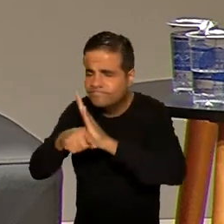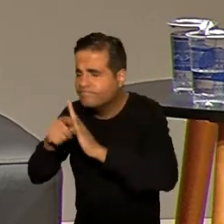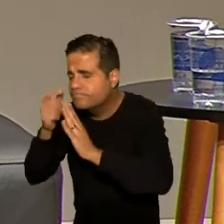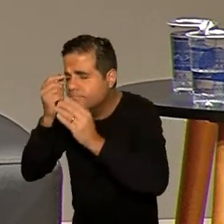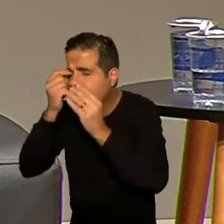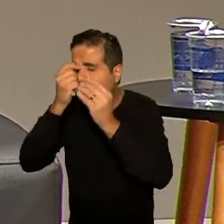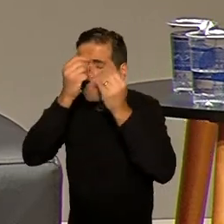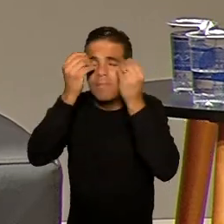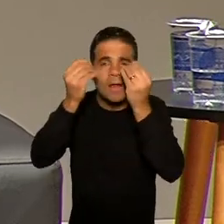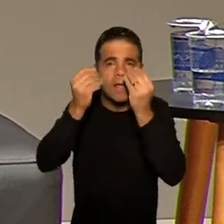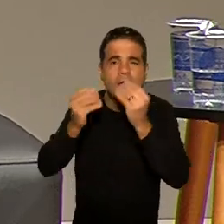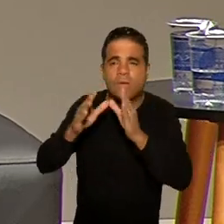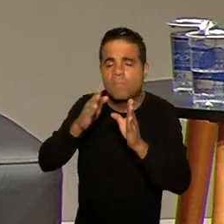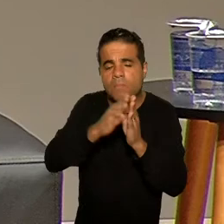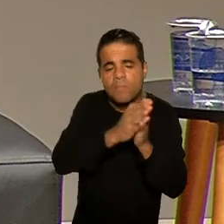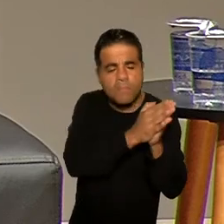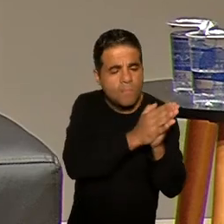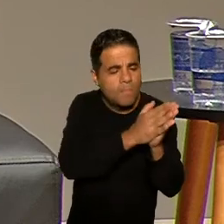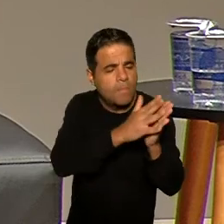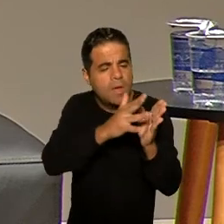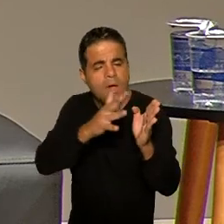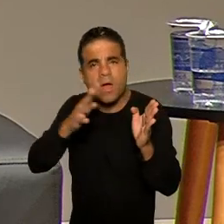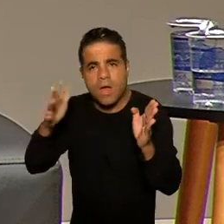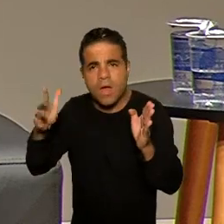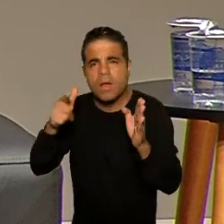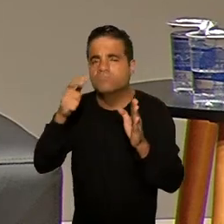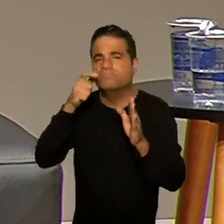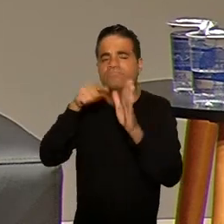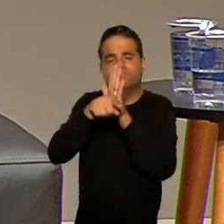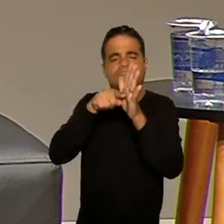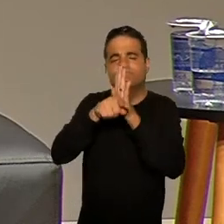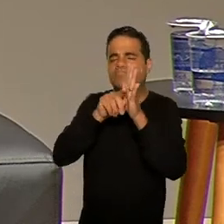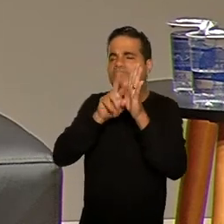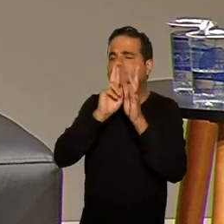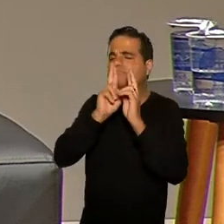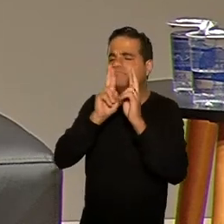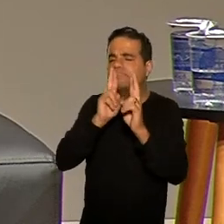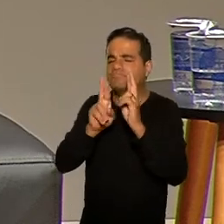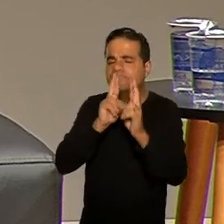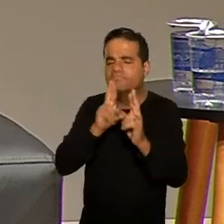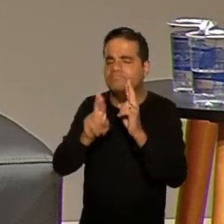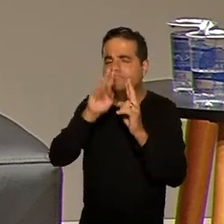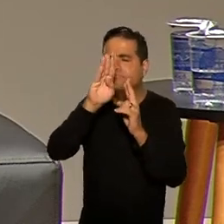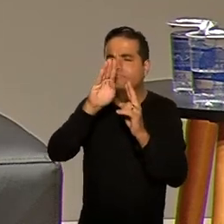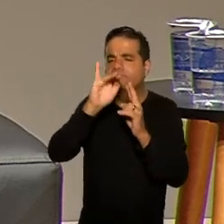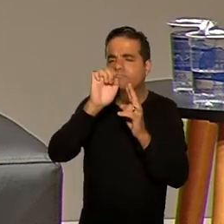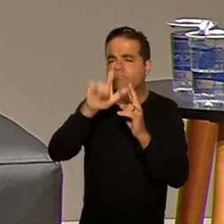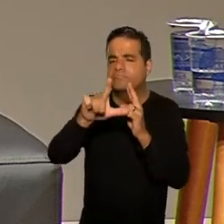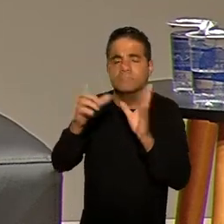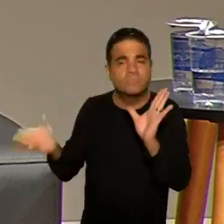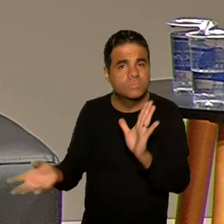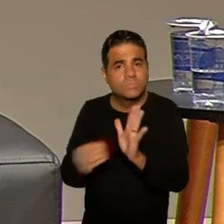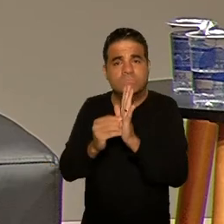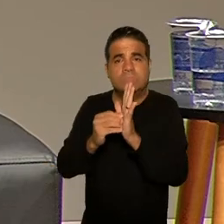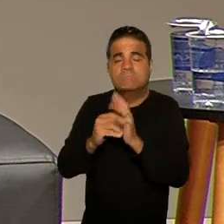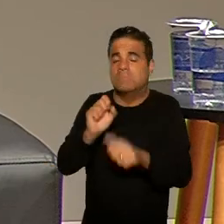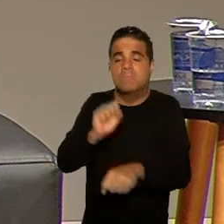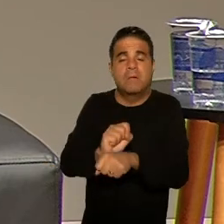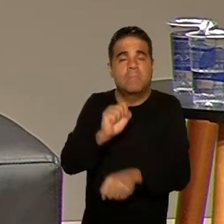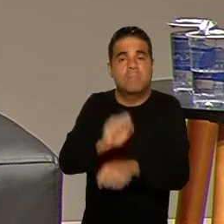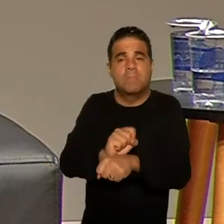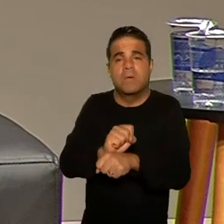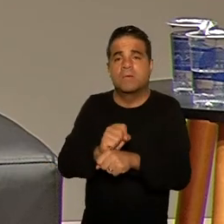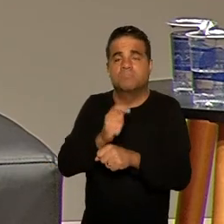levantar durante o período da amostras da amostra respostas à Bienal que não estavam previstas